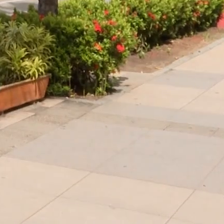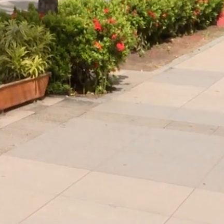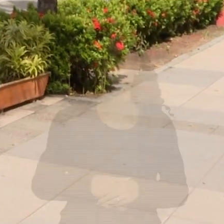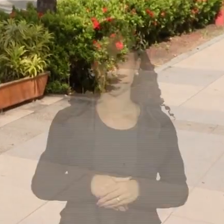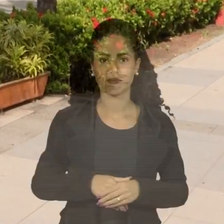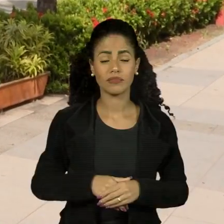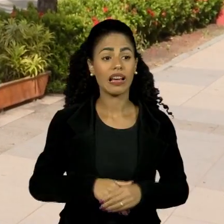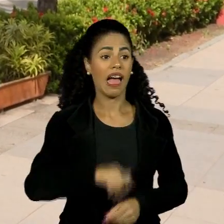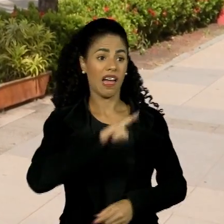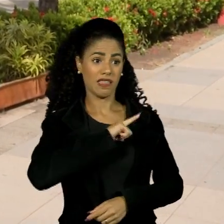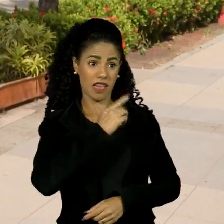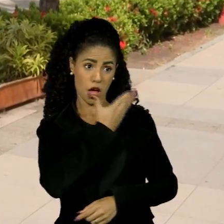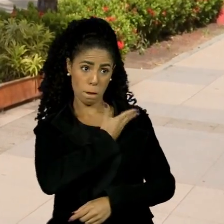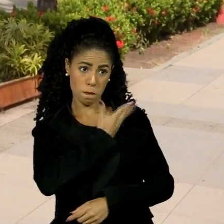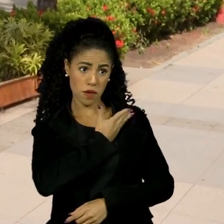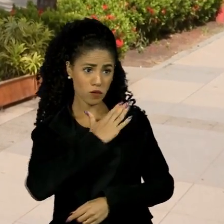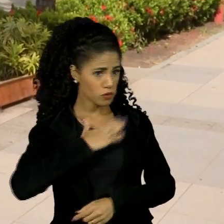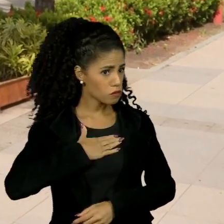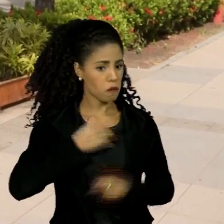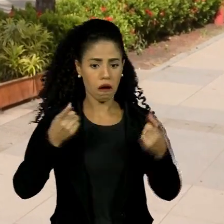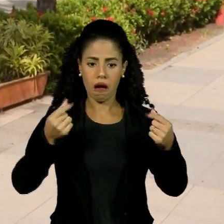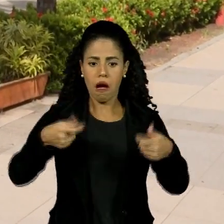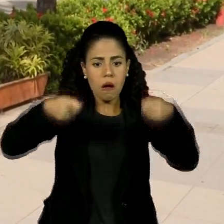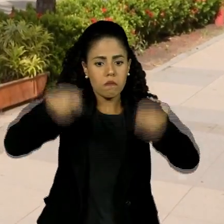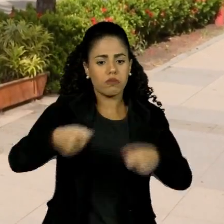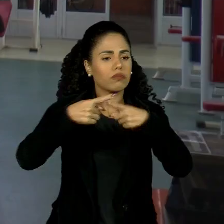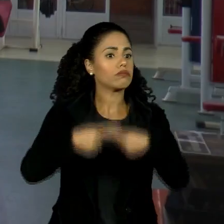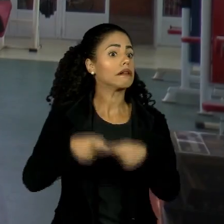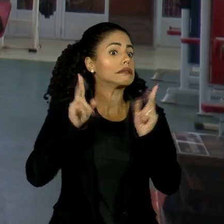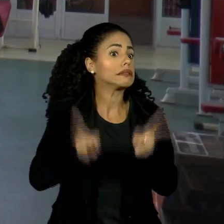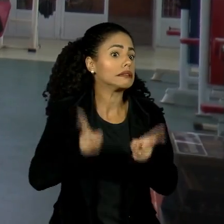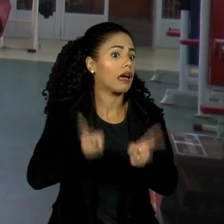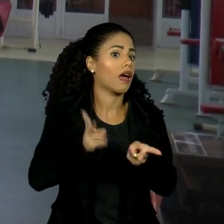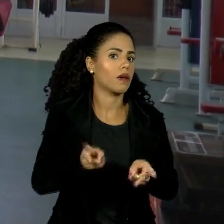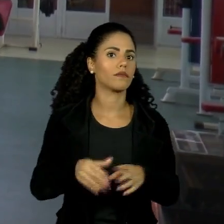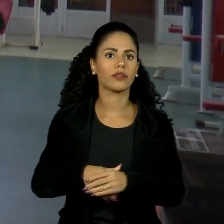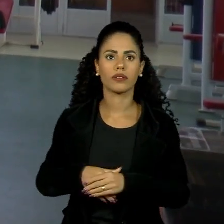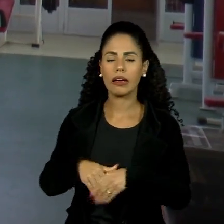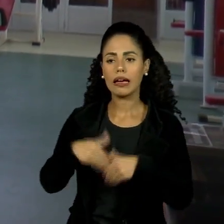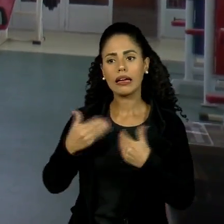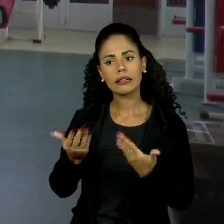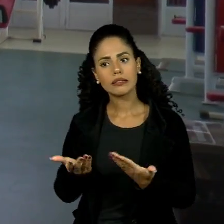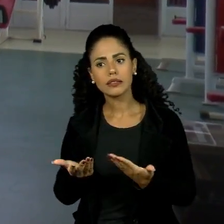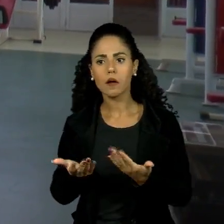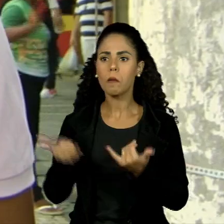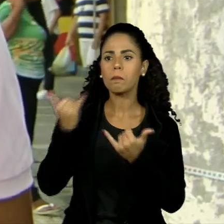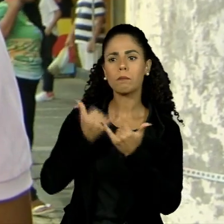Muito amigo meu que apostam, quase todos os jogos, eles apostam. Porque aparentemente é uma forma